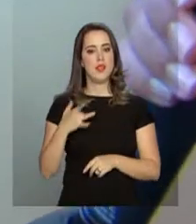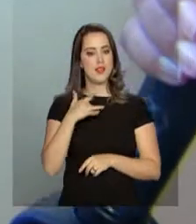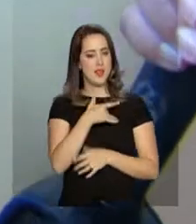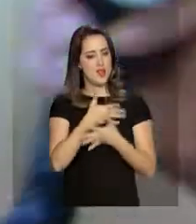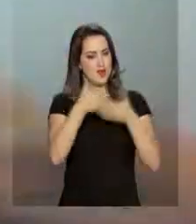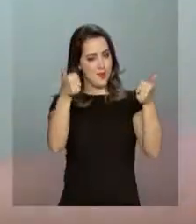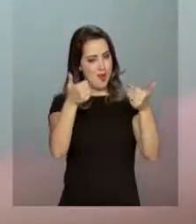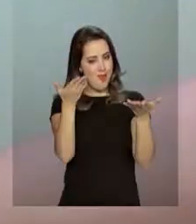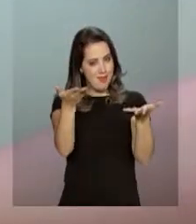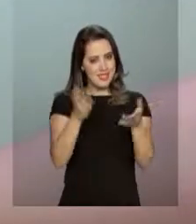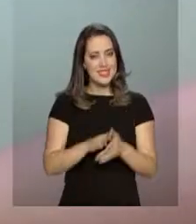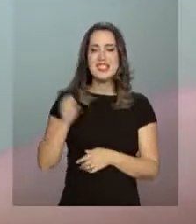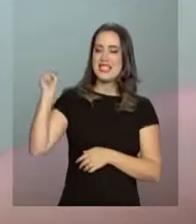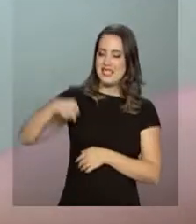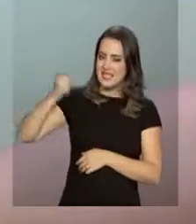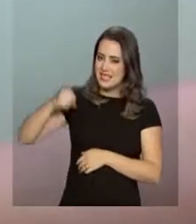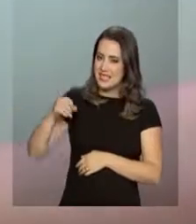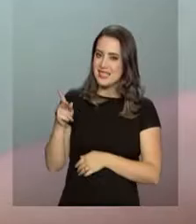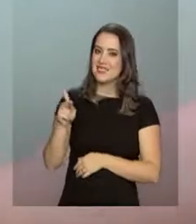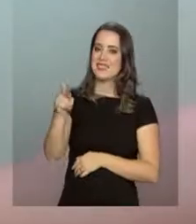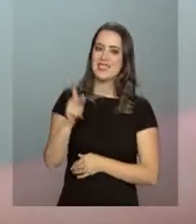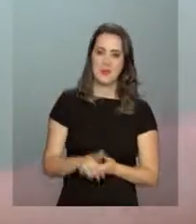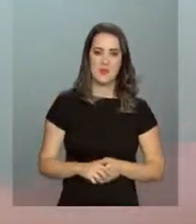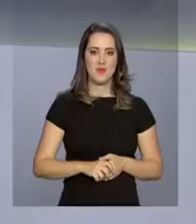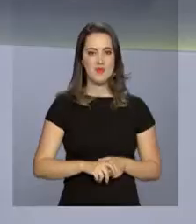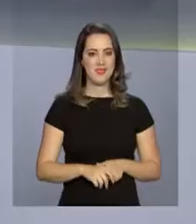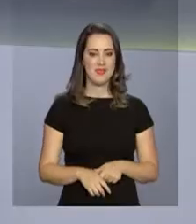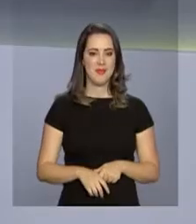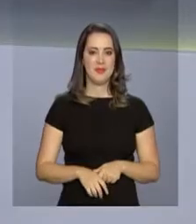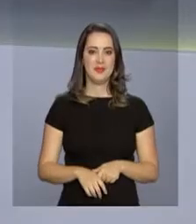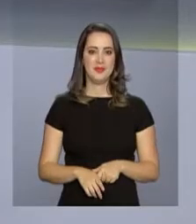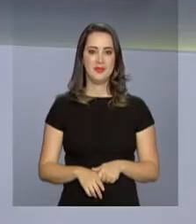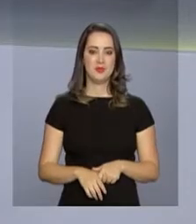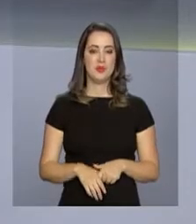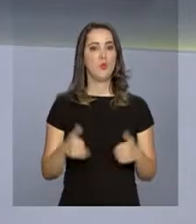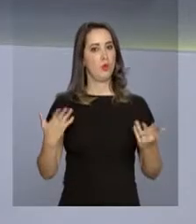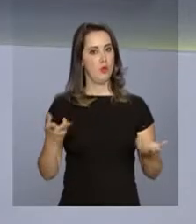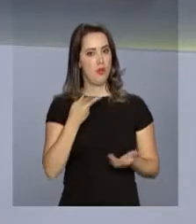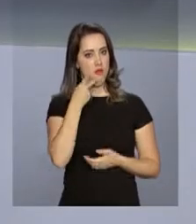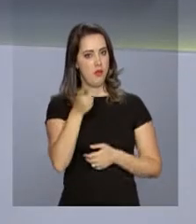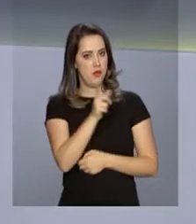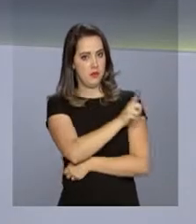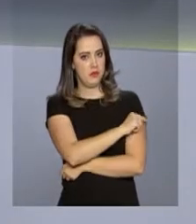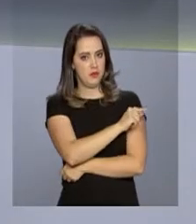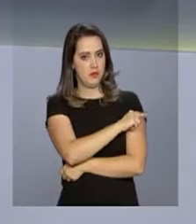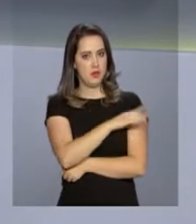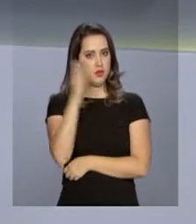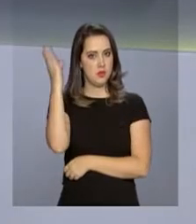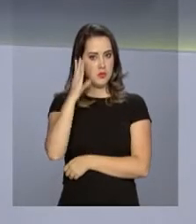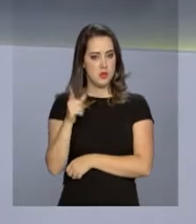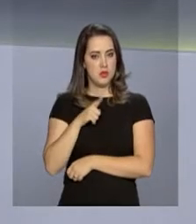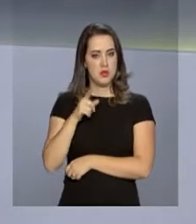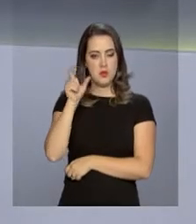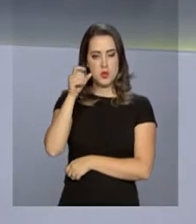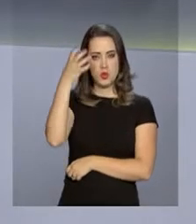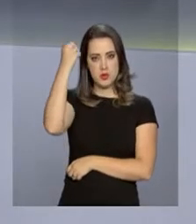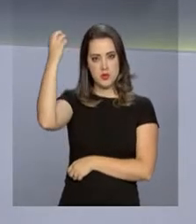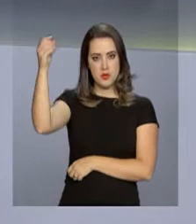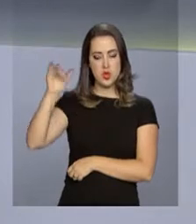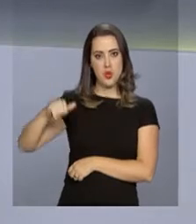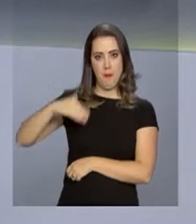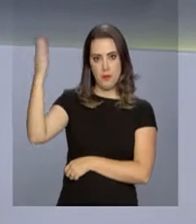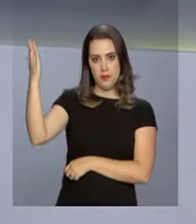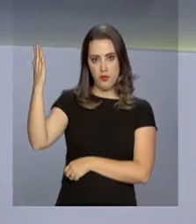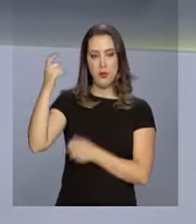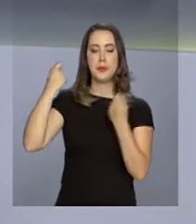que é o mais importante é não só eu sempre e ainda sobre vacinação os brasileiros que vão viajar ao exterior